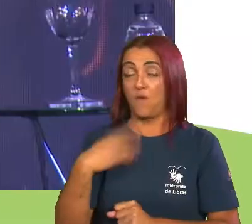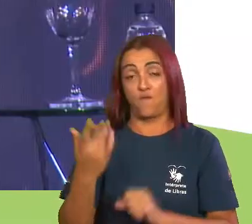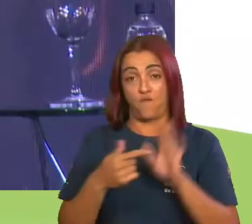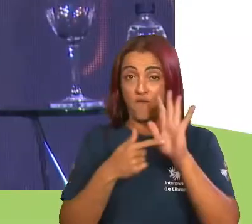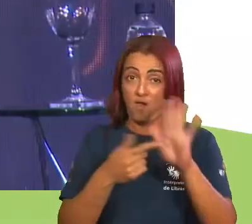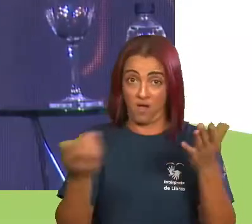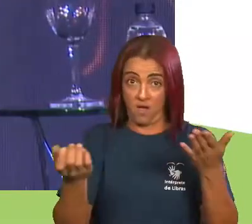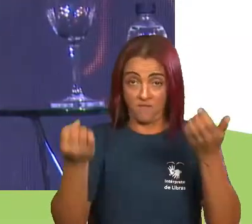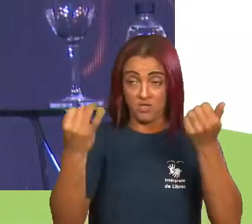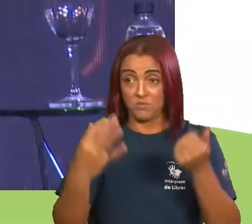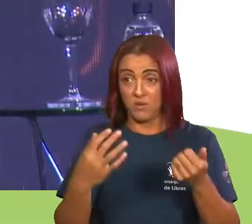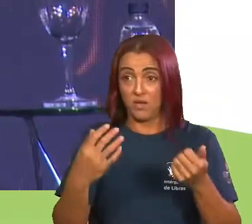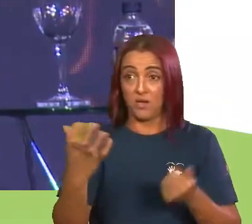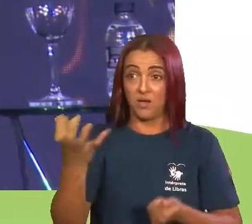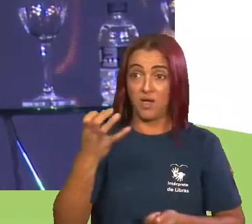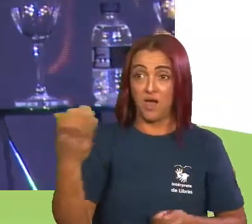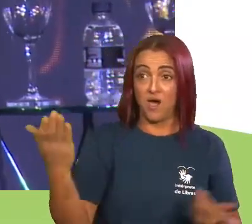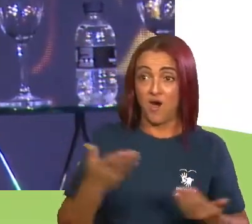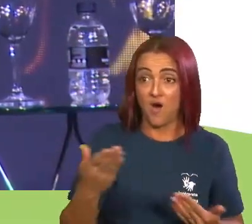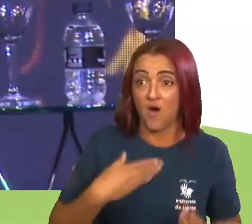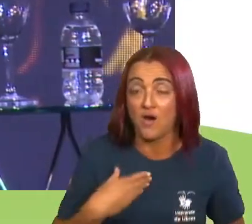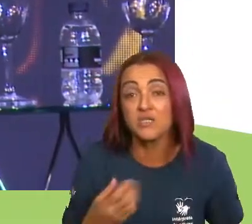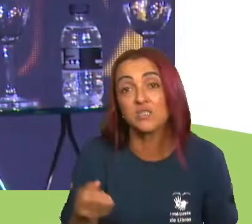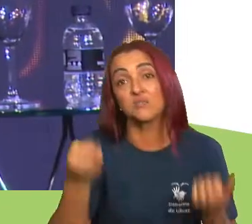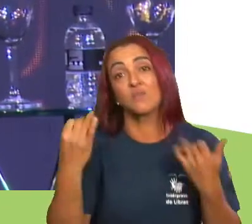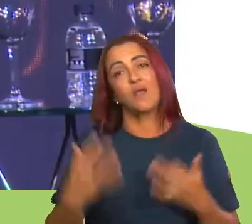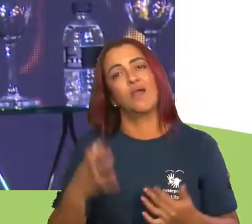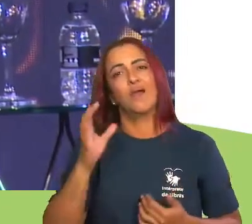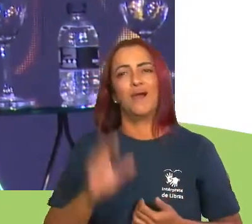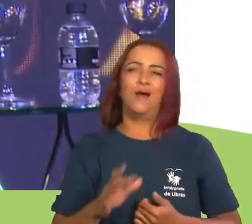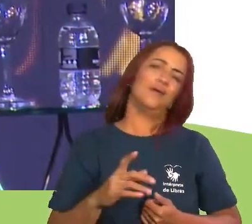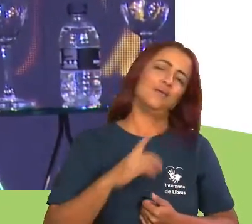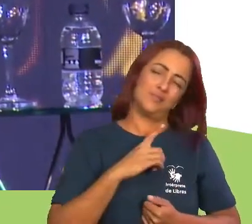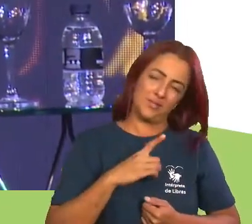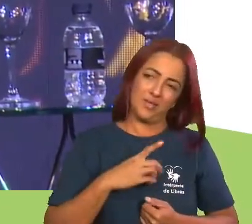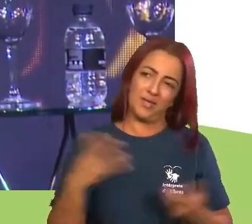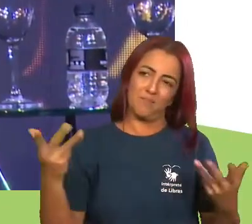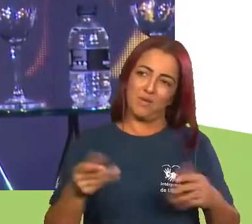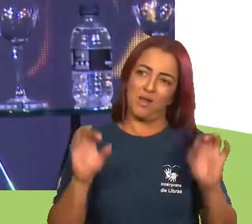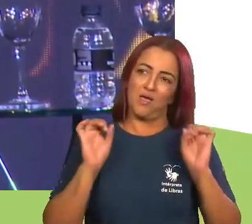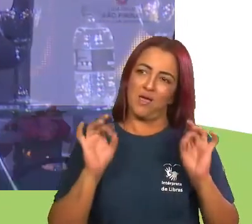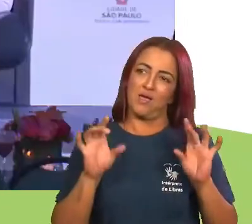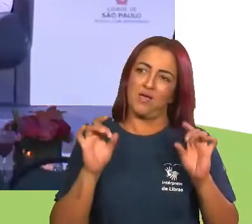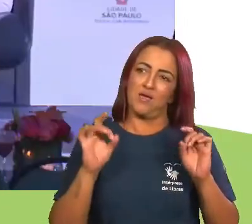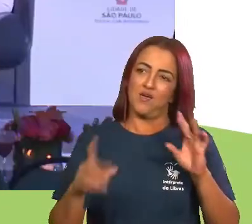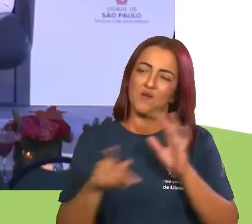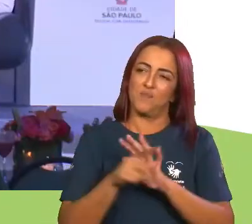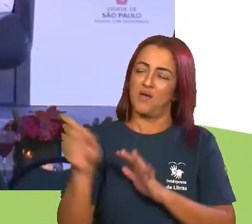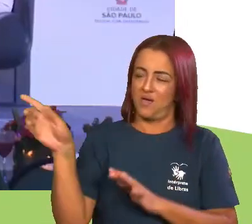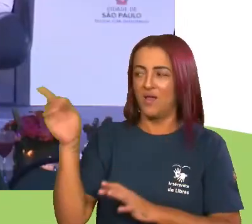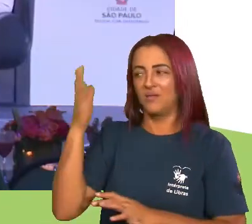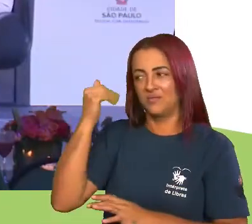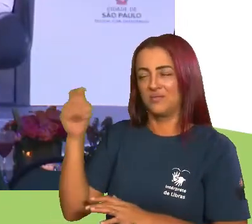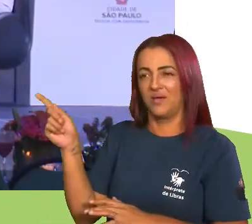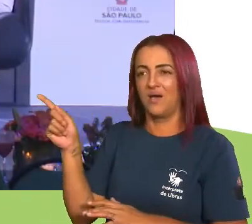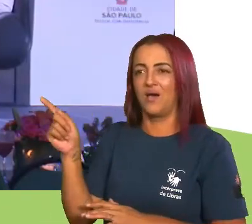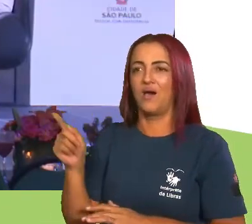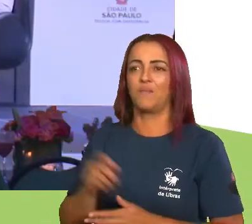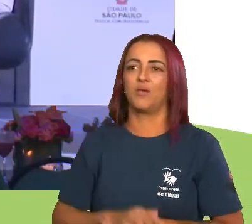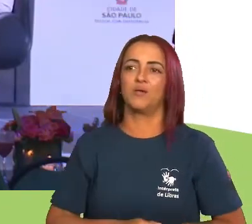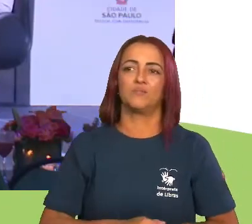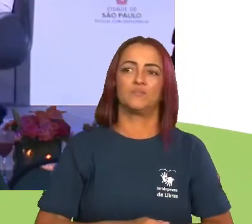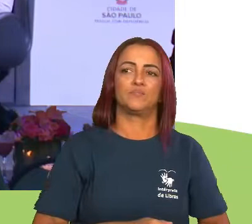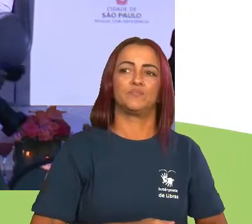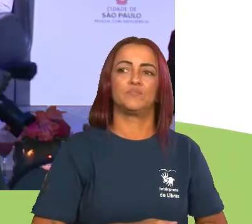quem não sabe... Mas eu já quero falar já. Isso aqui é a coisa mais brilhante da minha vida, o Carlinhos sabe bem. Não, então